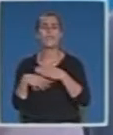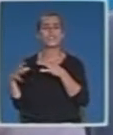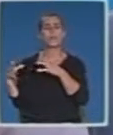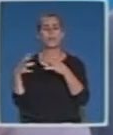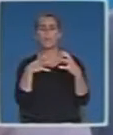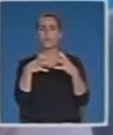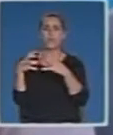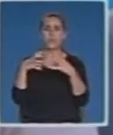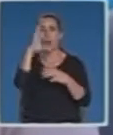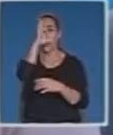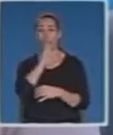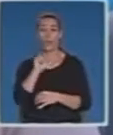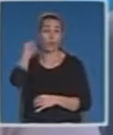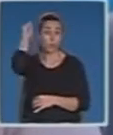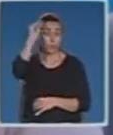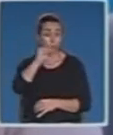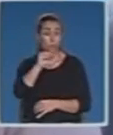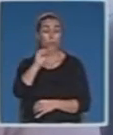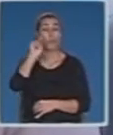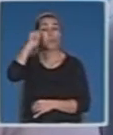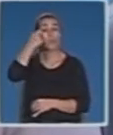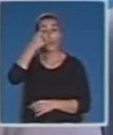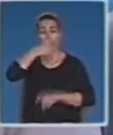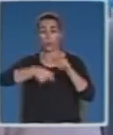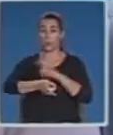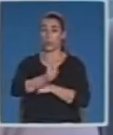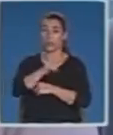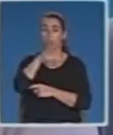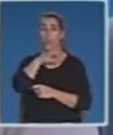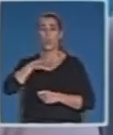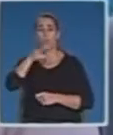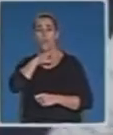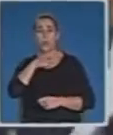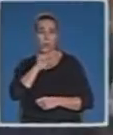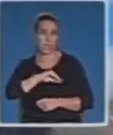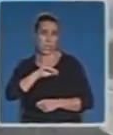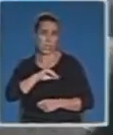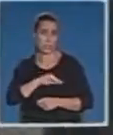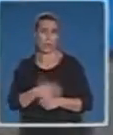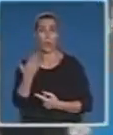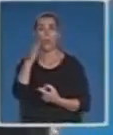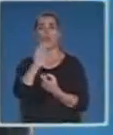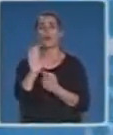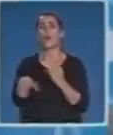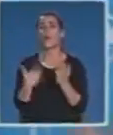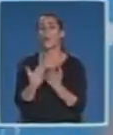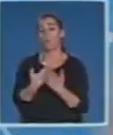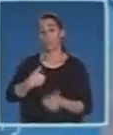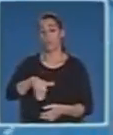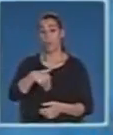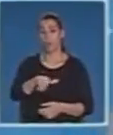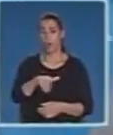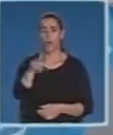com o Governo da República, prejudicando pescadores e famílias açorianas no seu rendimento. Por exemplo, uma proposta que vamos fazer